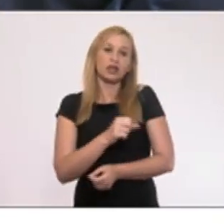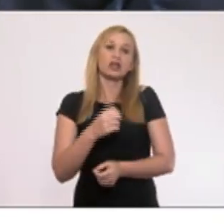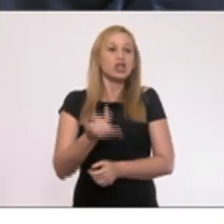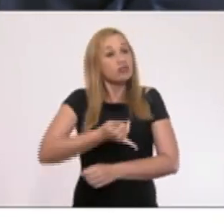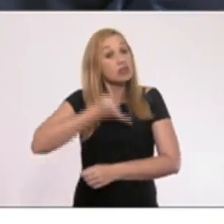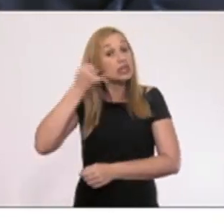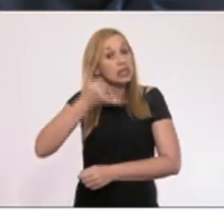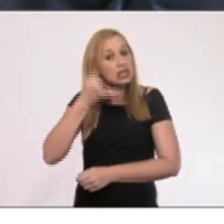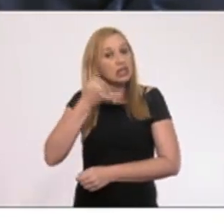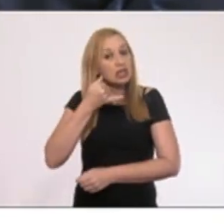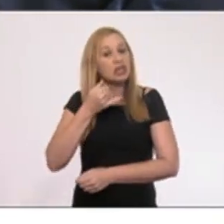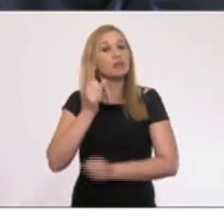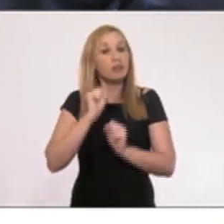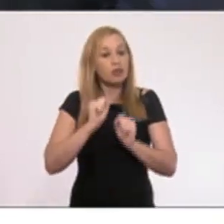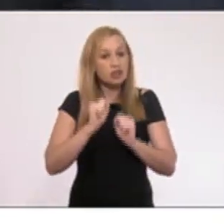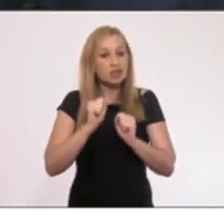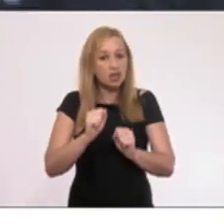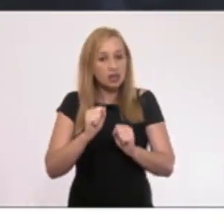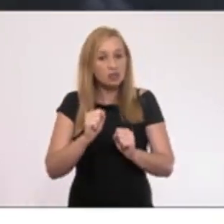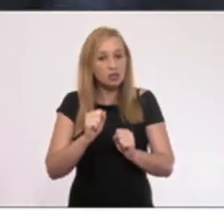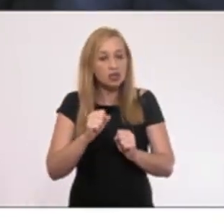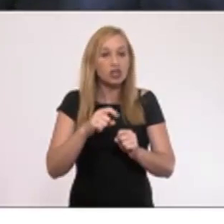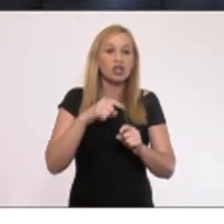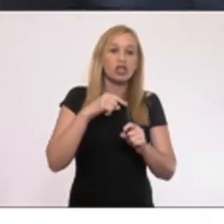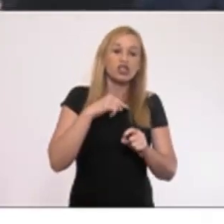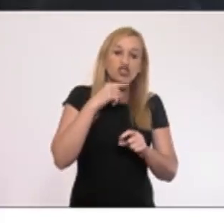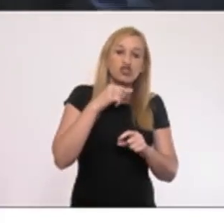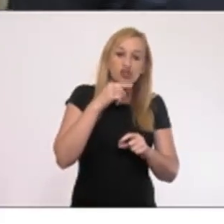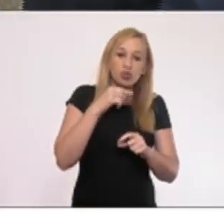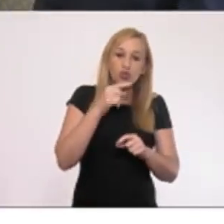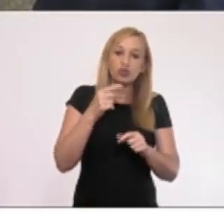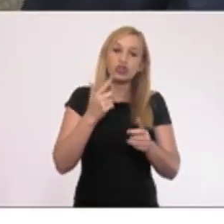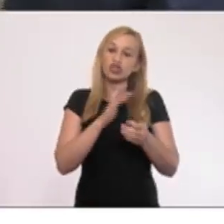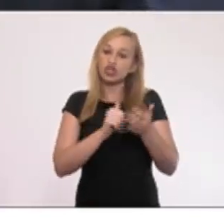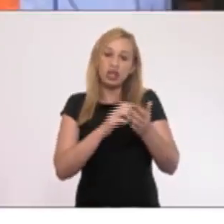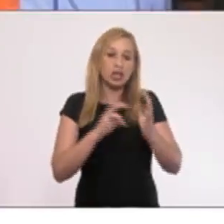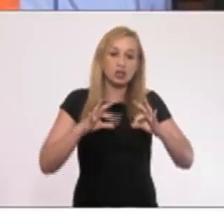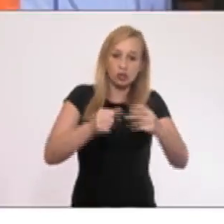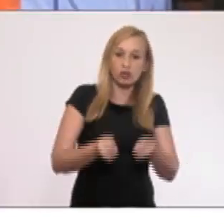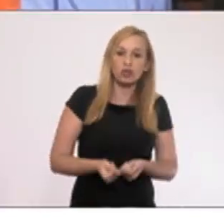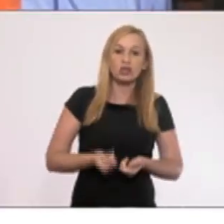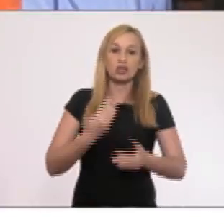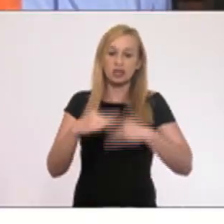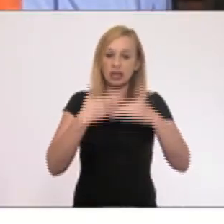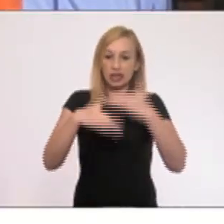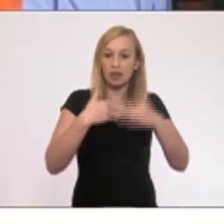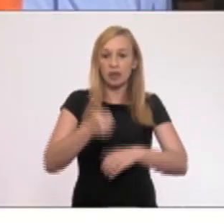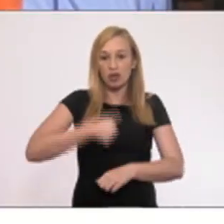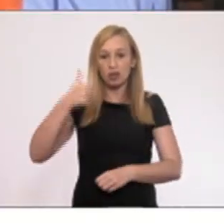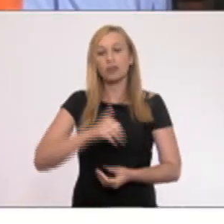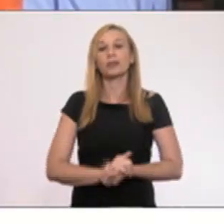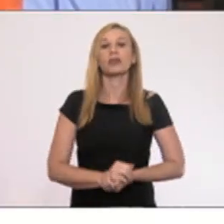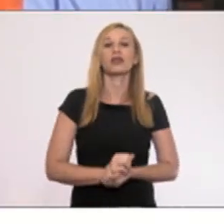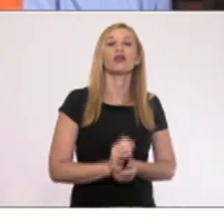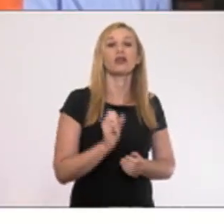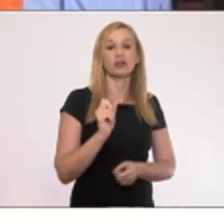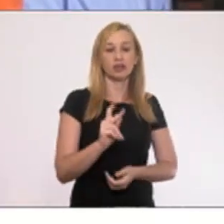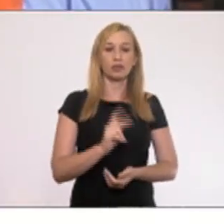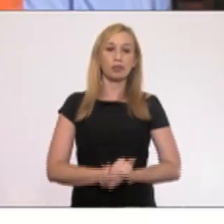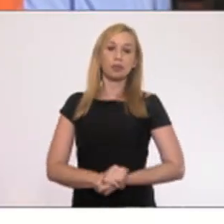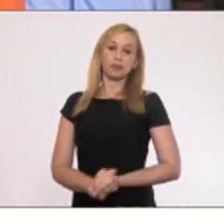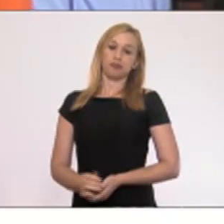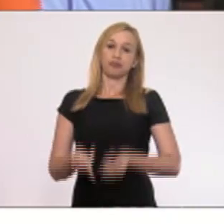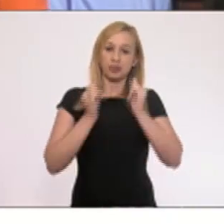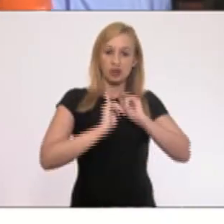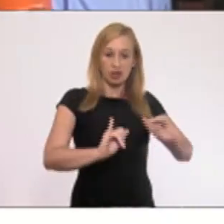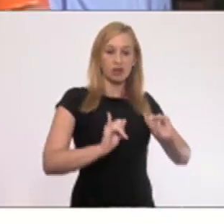contato com ela para que a gente possa dirimir qualquer dúvida e acelerar o processo. Então vamos fazer isso. Muito obrigada. Vamos deixar o final da pauta.